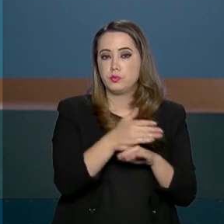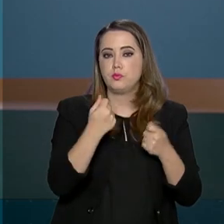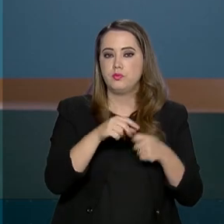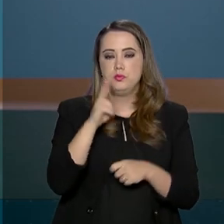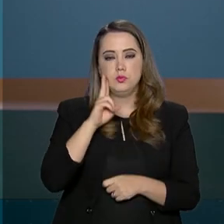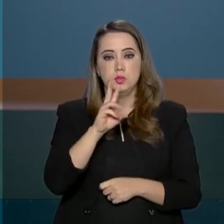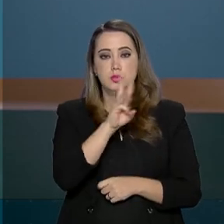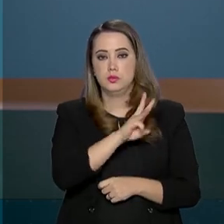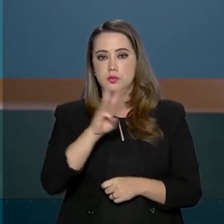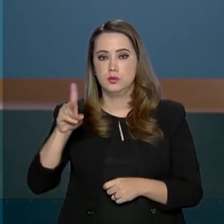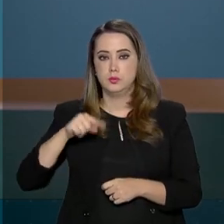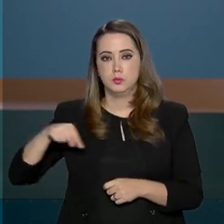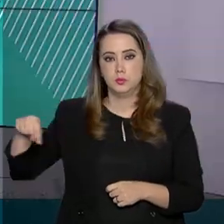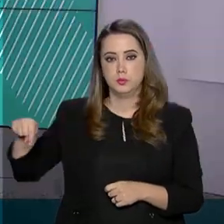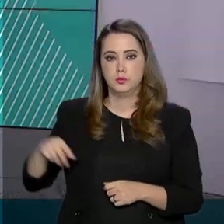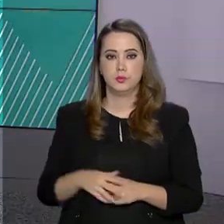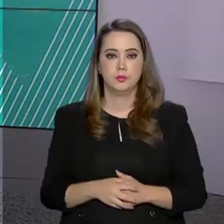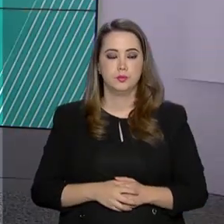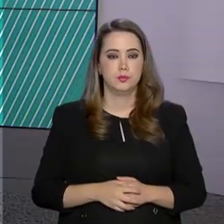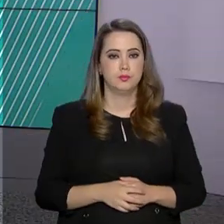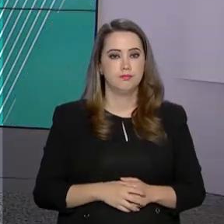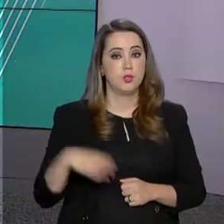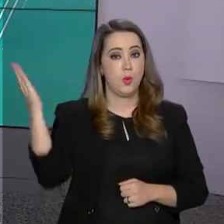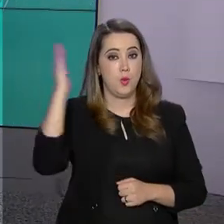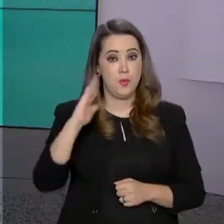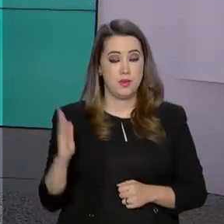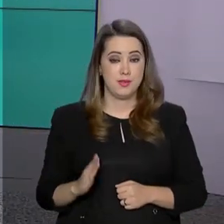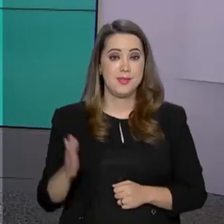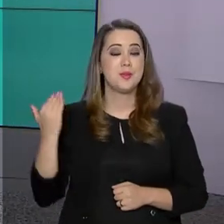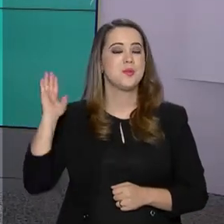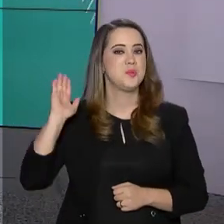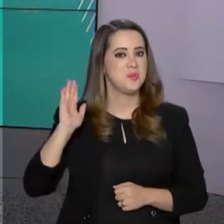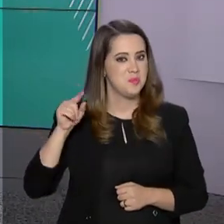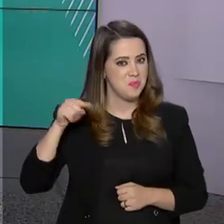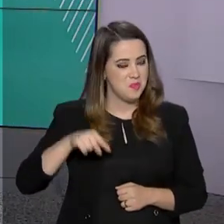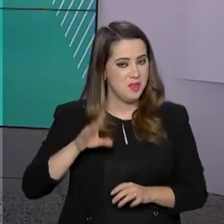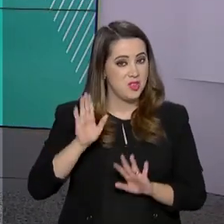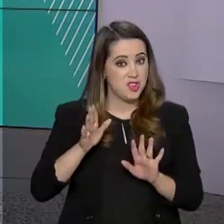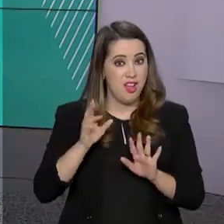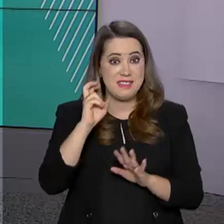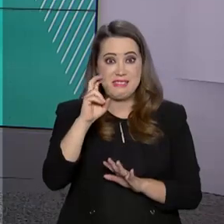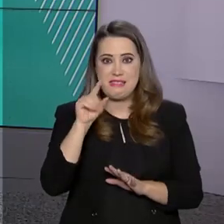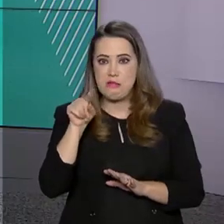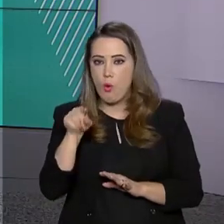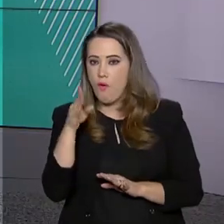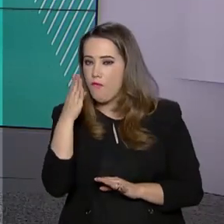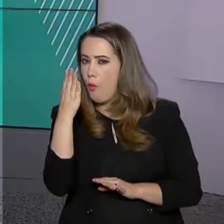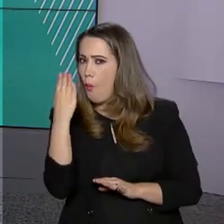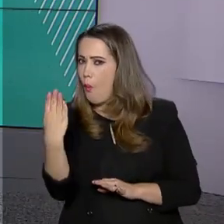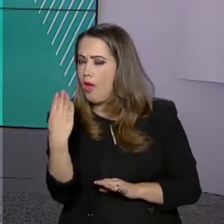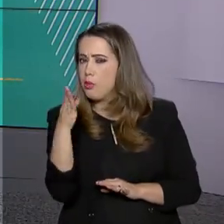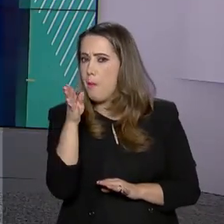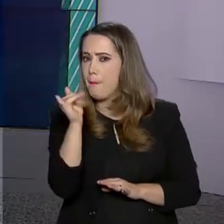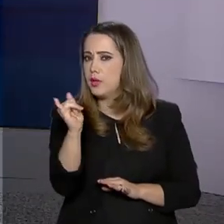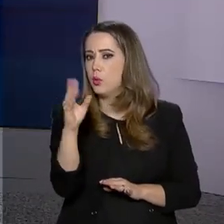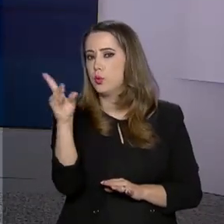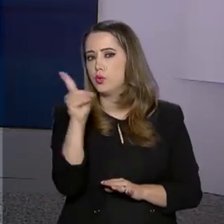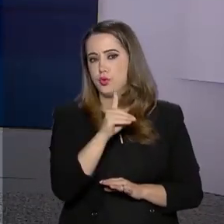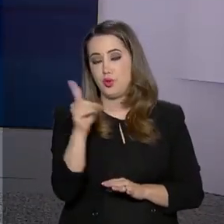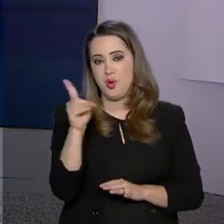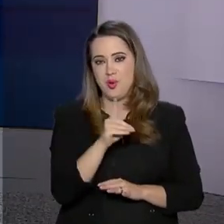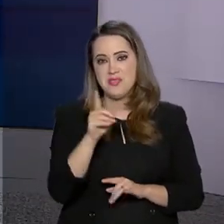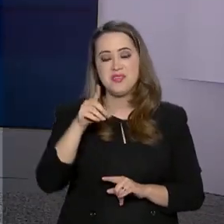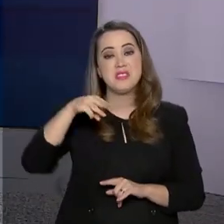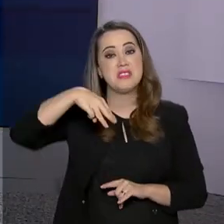sisu para conferir o brasil registrou superávit de 5,4 bilhões de dólares em maio